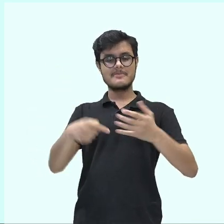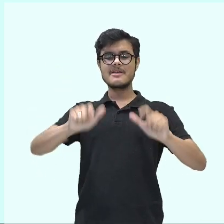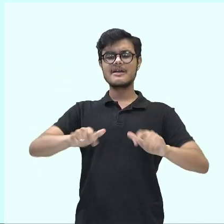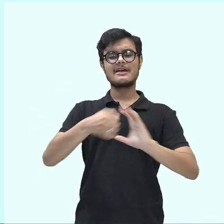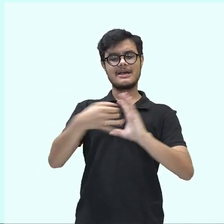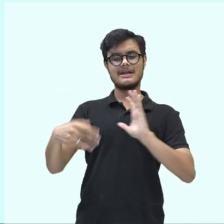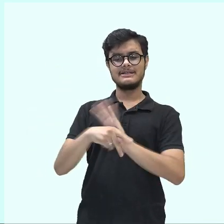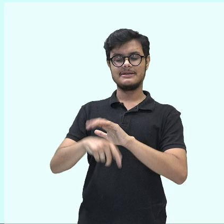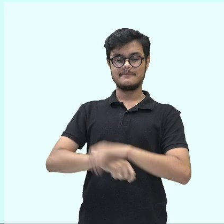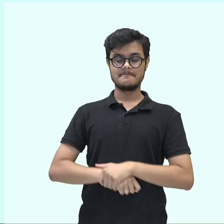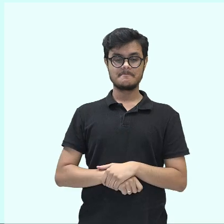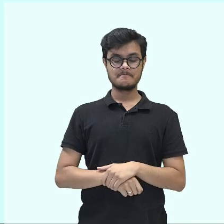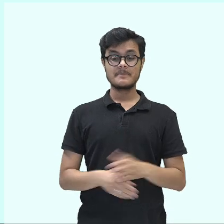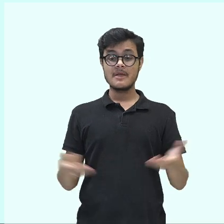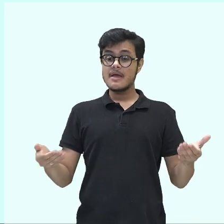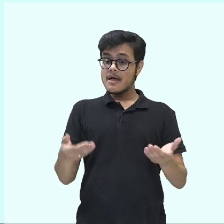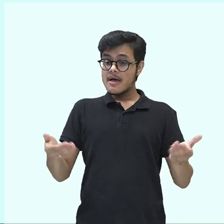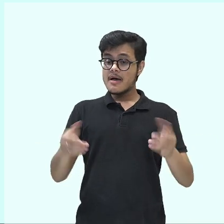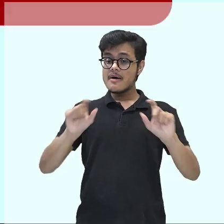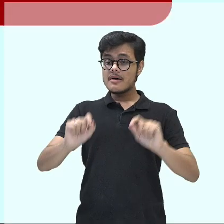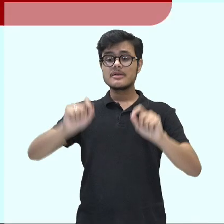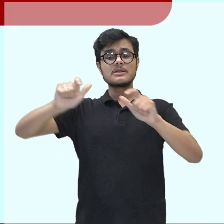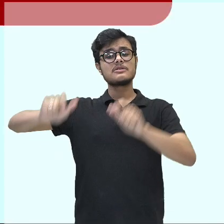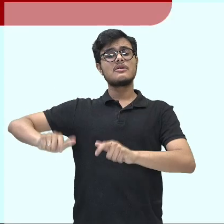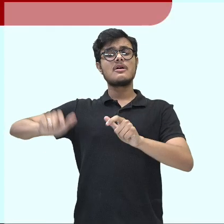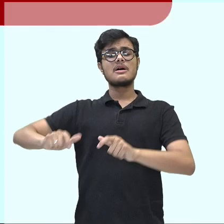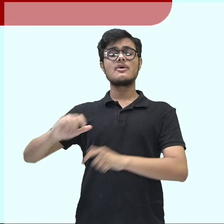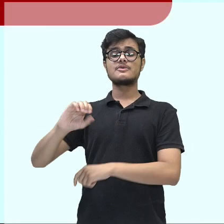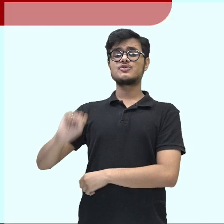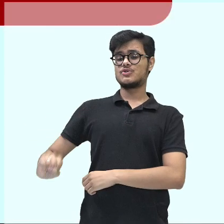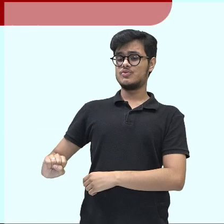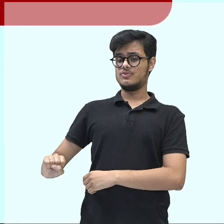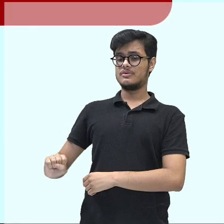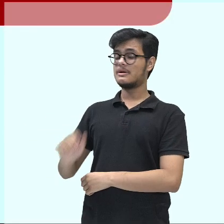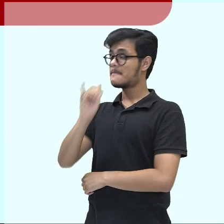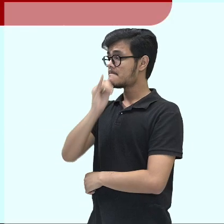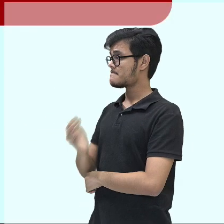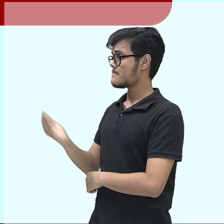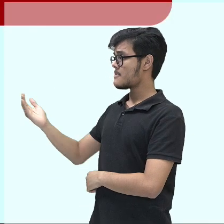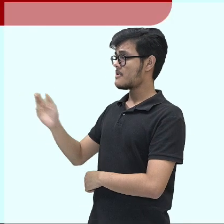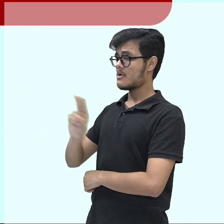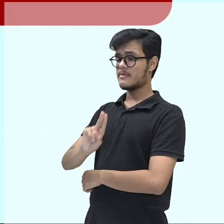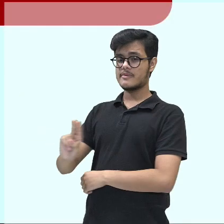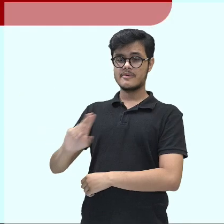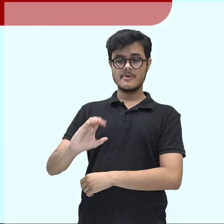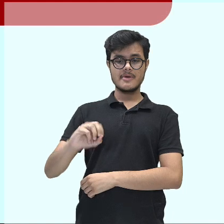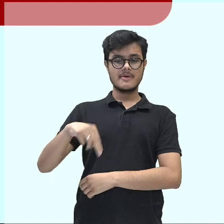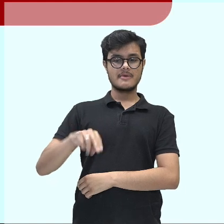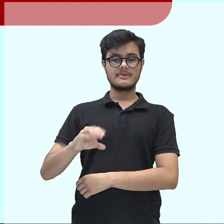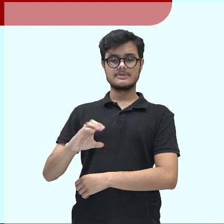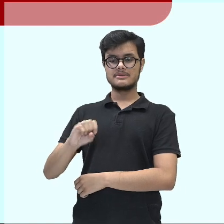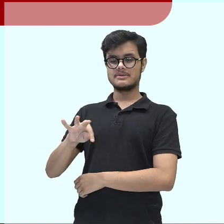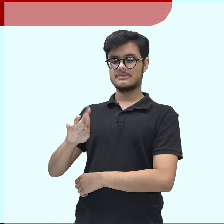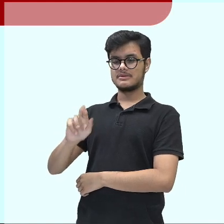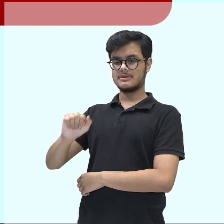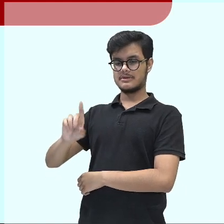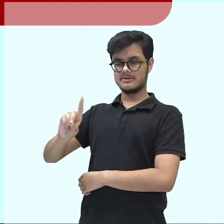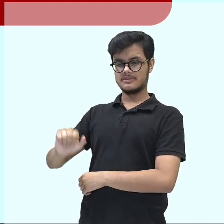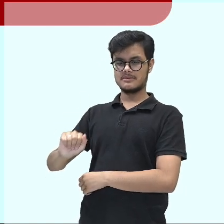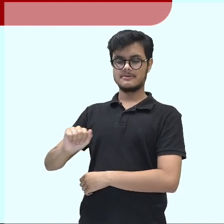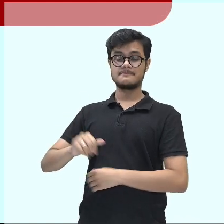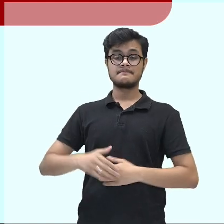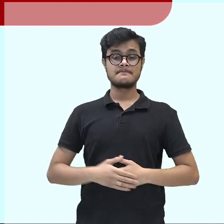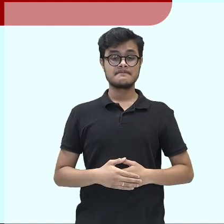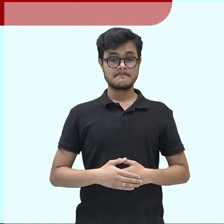regiões. Vamos agora para a região concentrada. E aí nós temos, olha, a junção de 2 regiões, né?